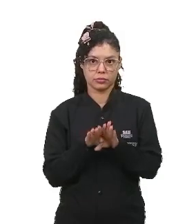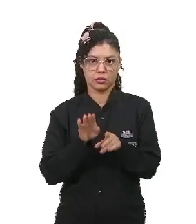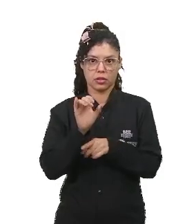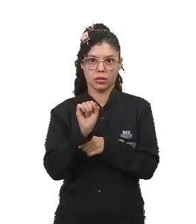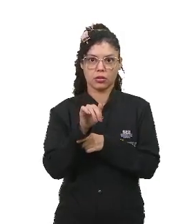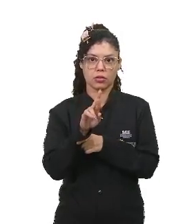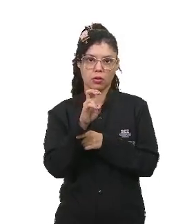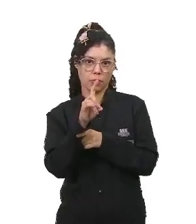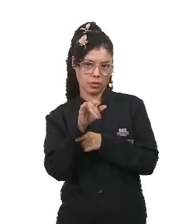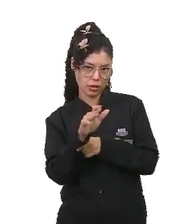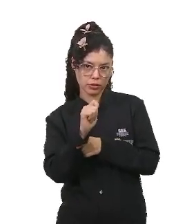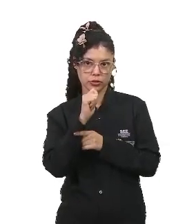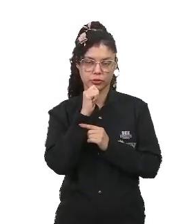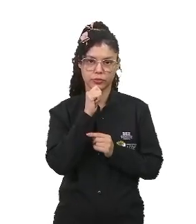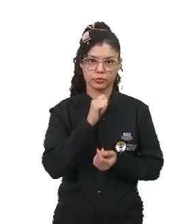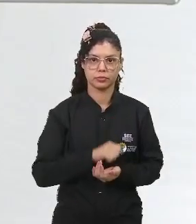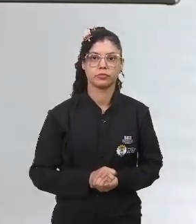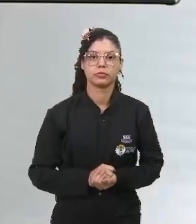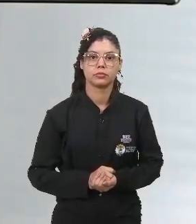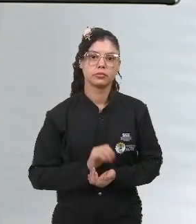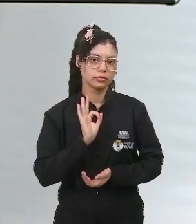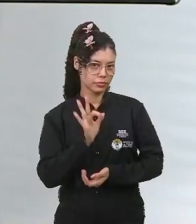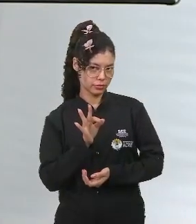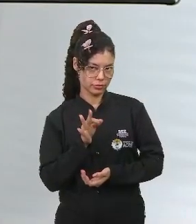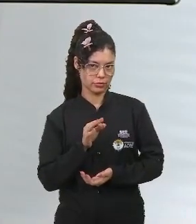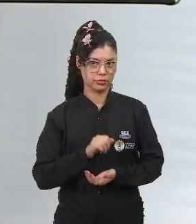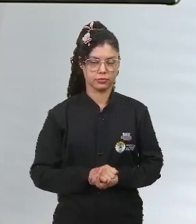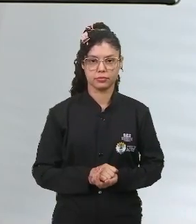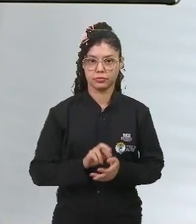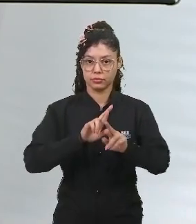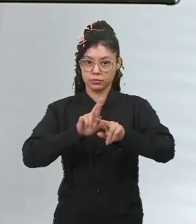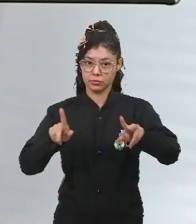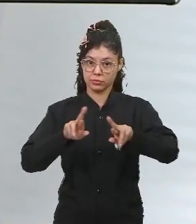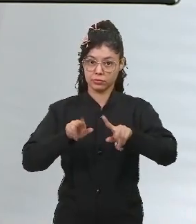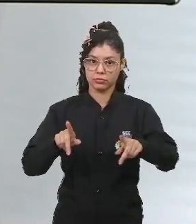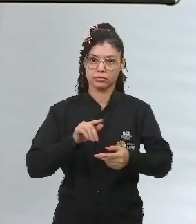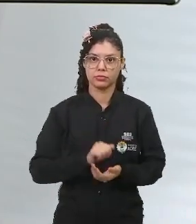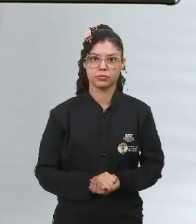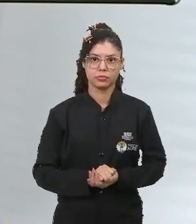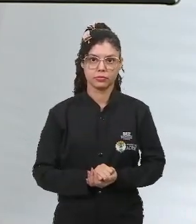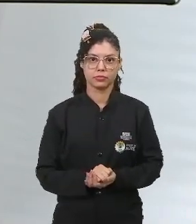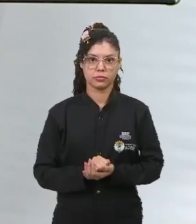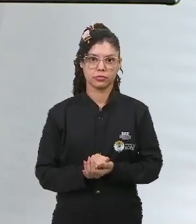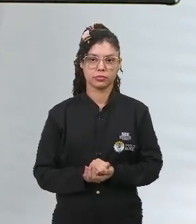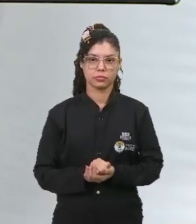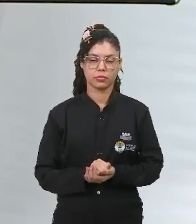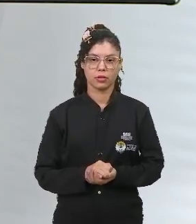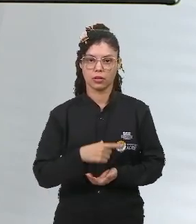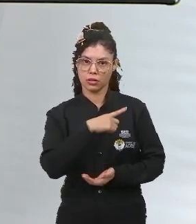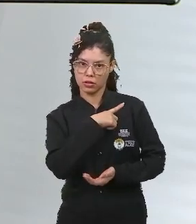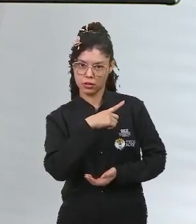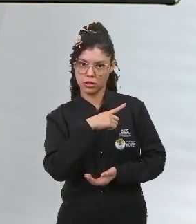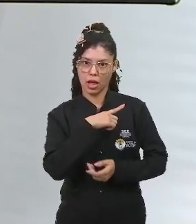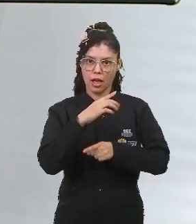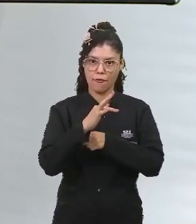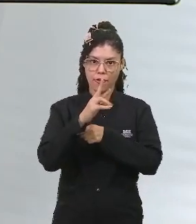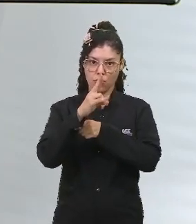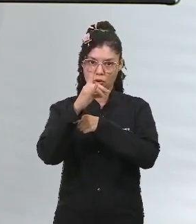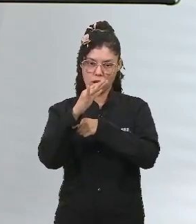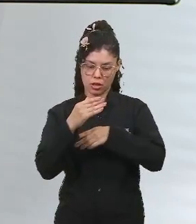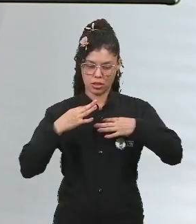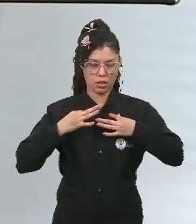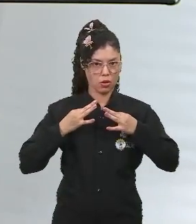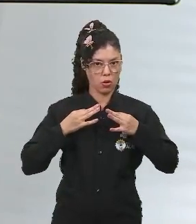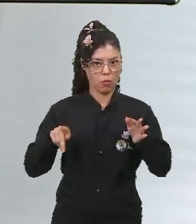sonoplasta e o iluminador, certo? Diferentemente do figurino e da cenografia, que são